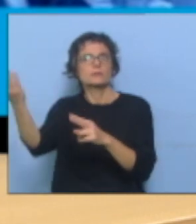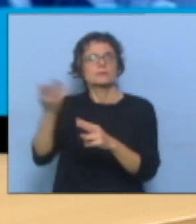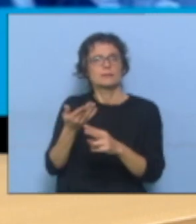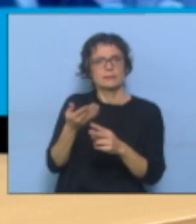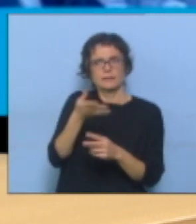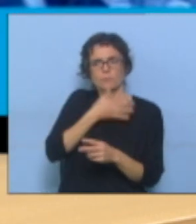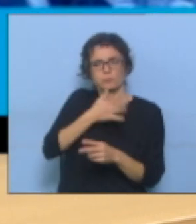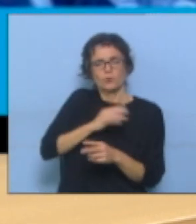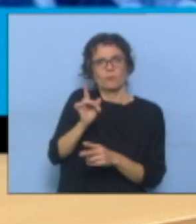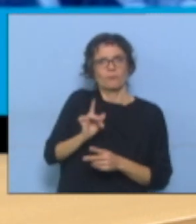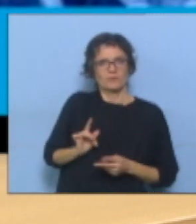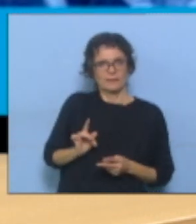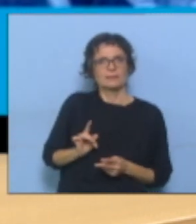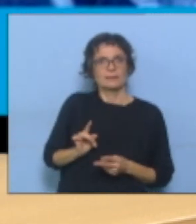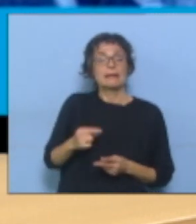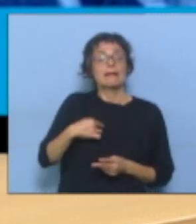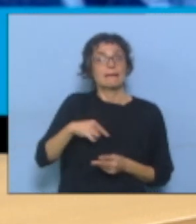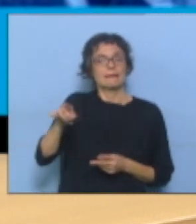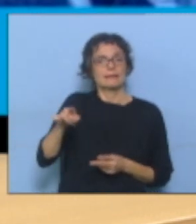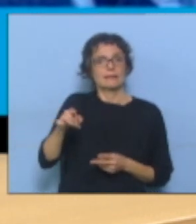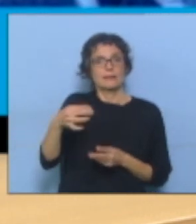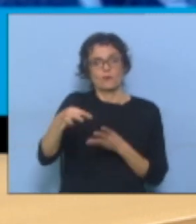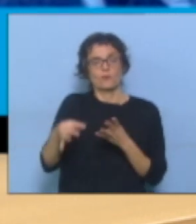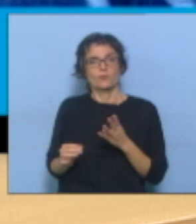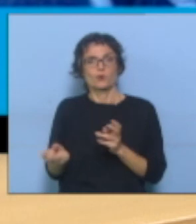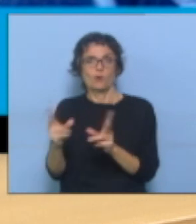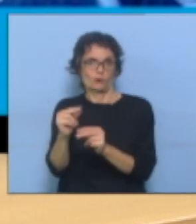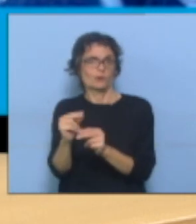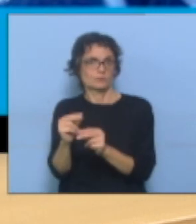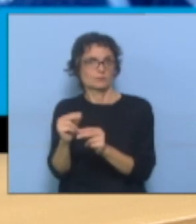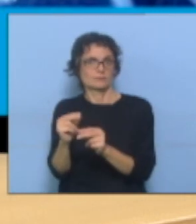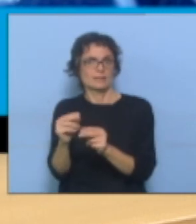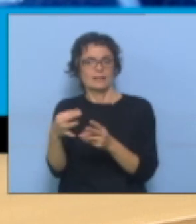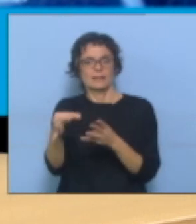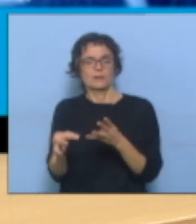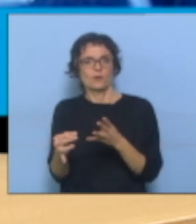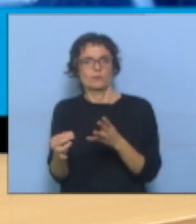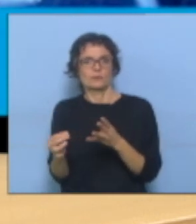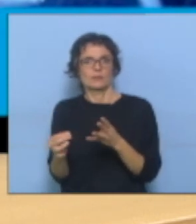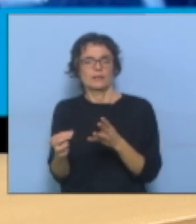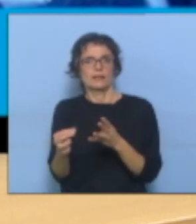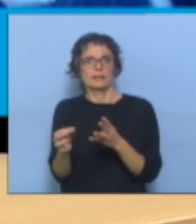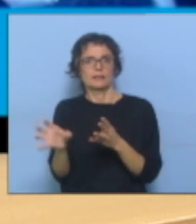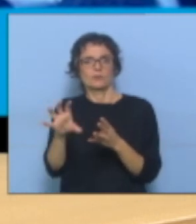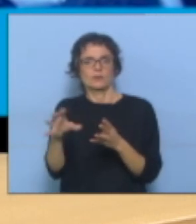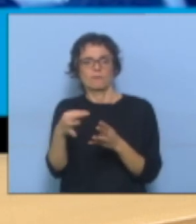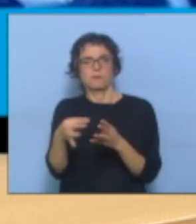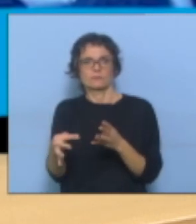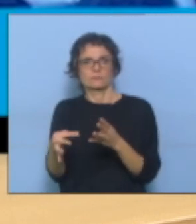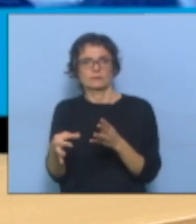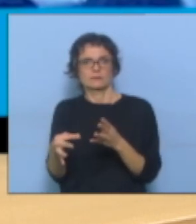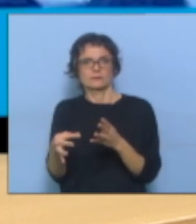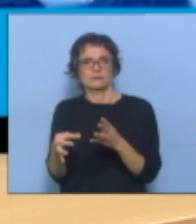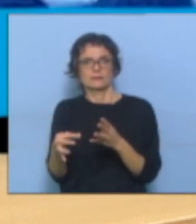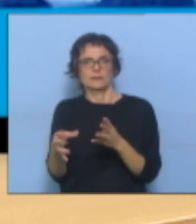novo. E aqui é que vêm os novos paradigmas e os novos paradoxos, que é quando eu começo a colocar estas variáveis,